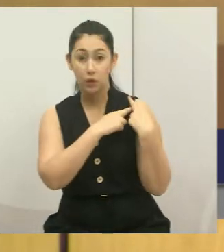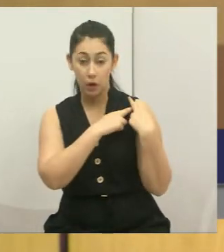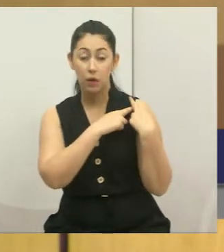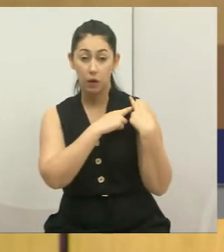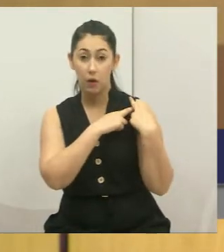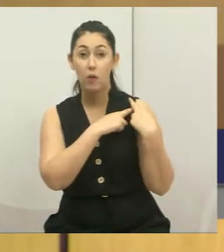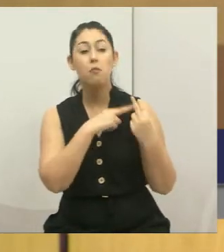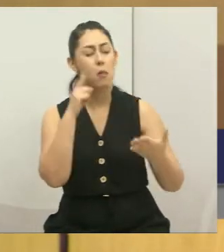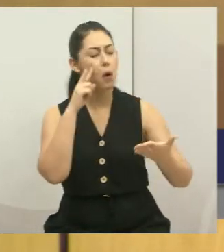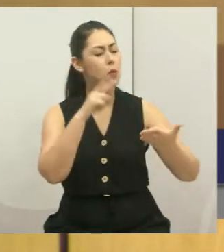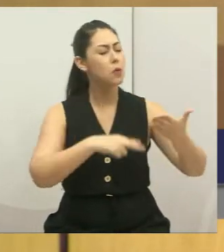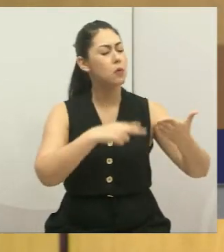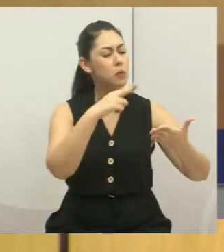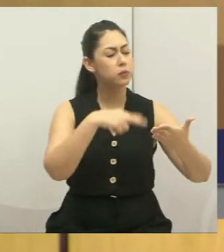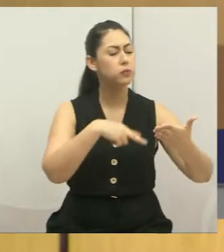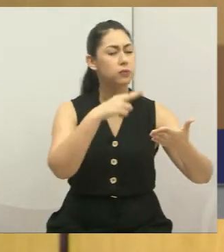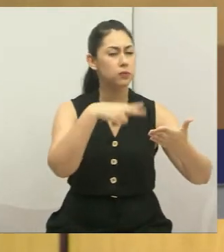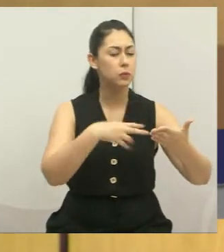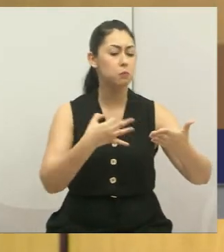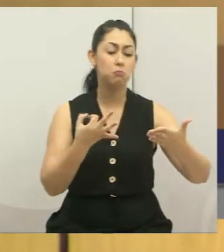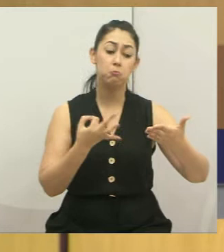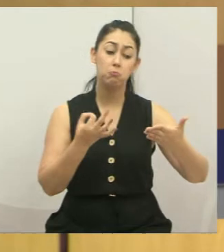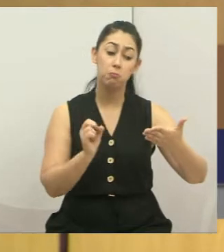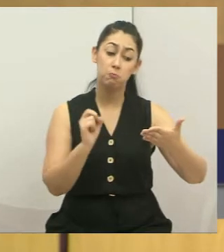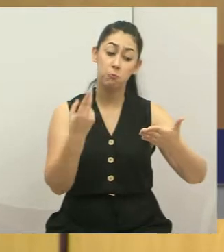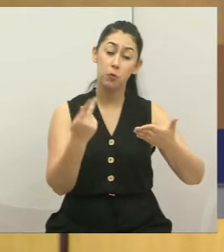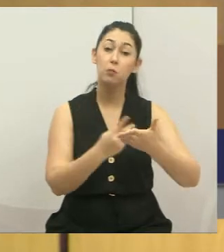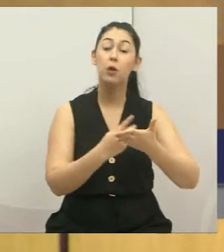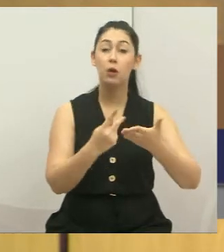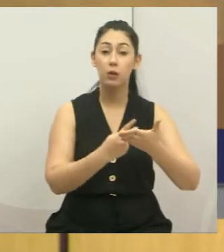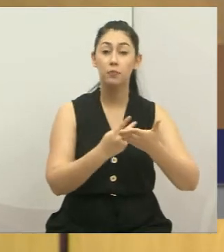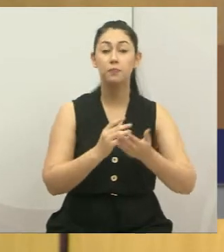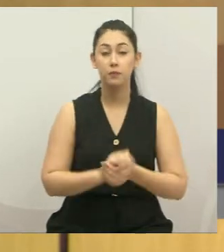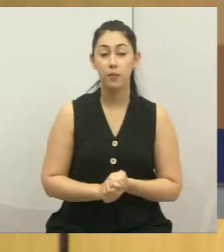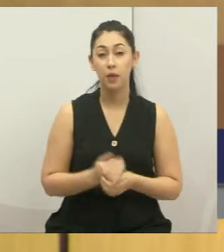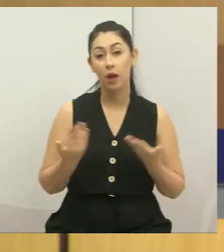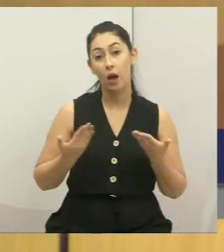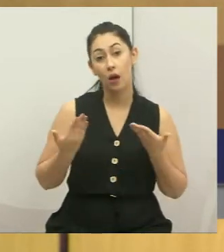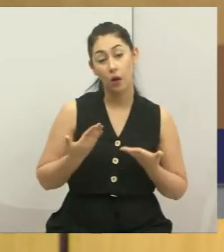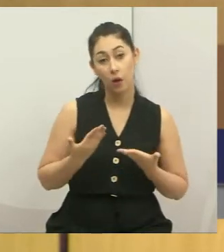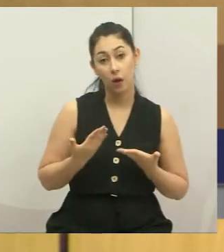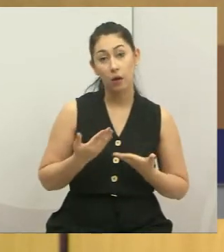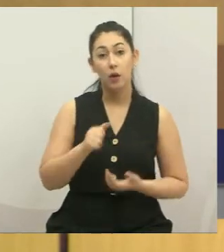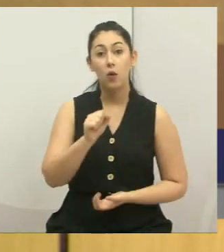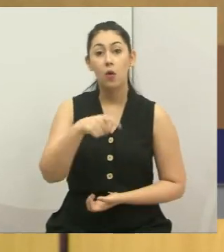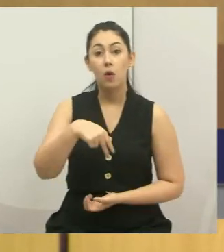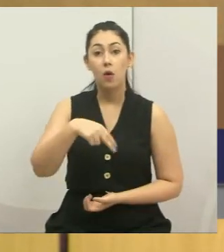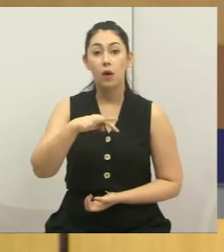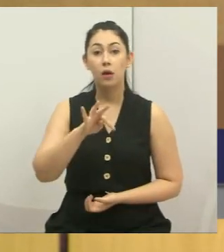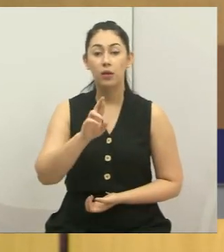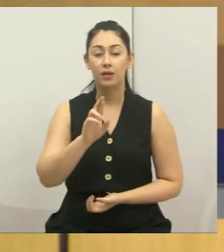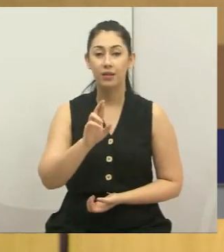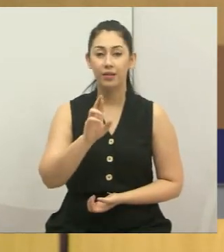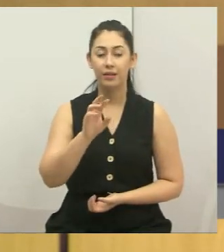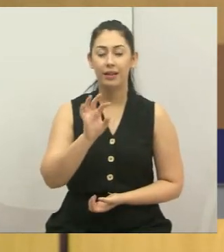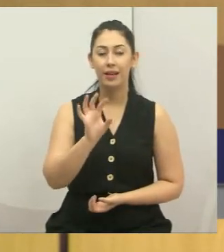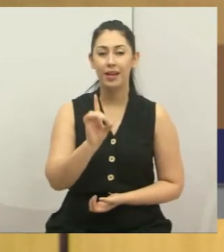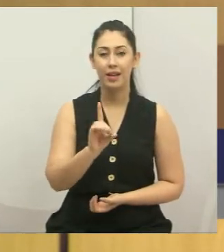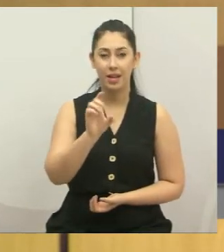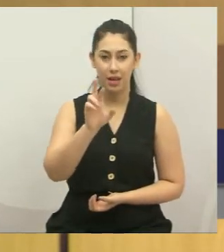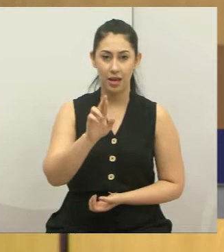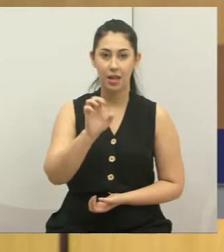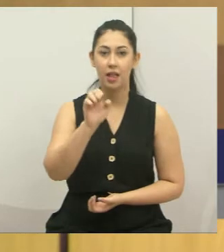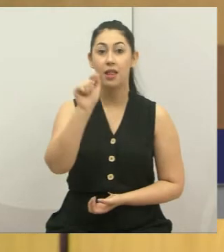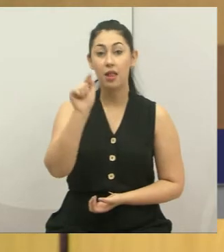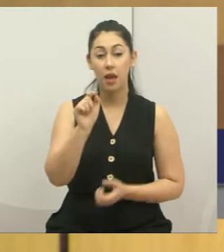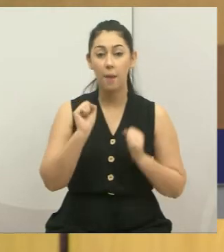plano municipal. Vou passar agora a palavra para o André Carneiro, que é o presidente do